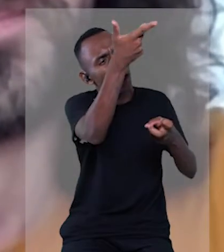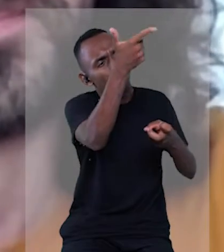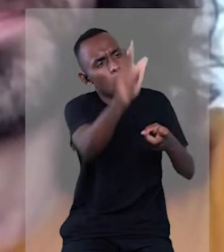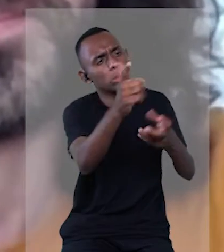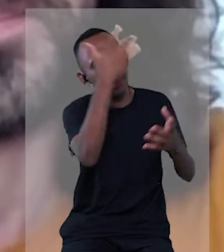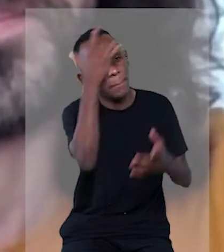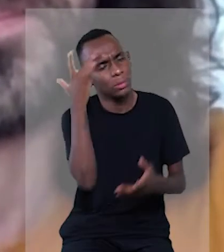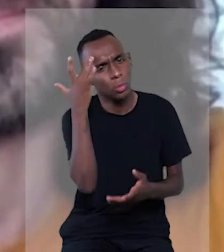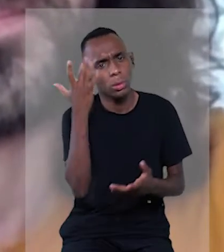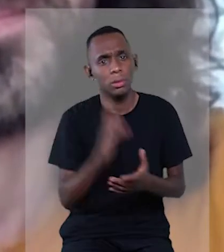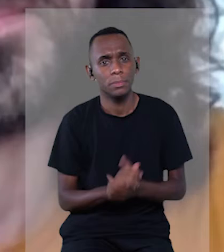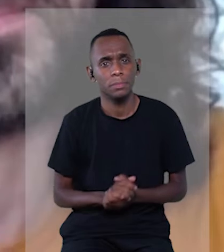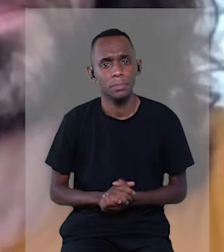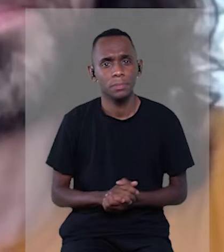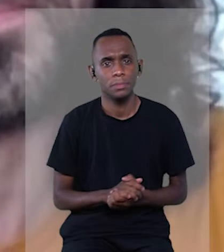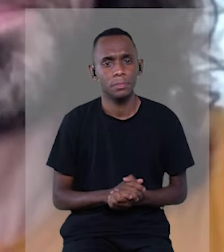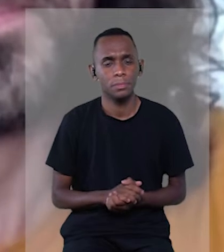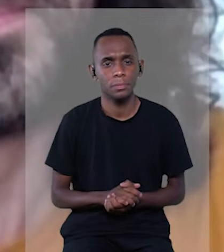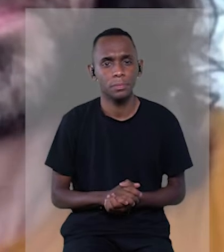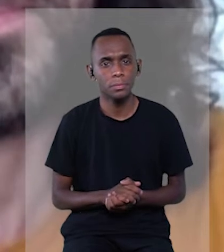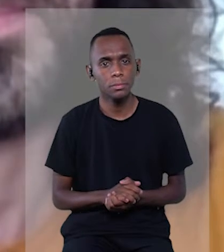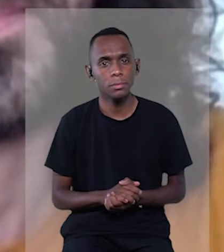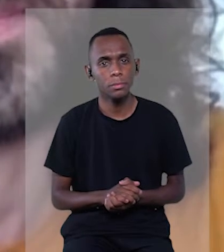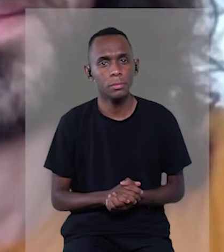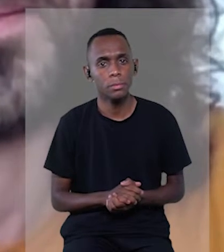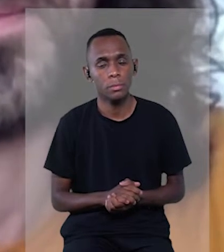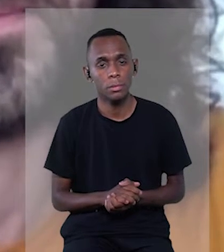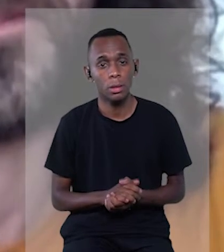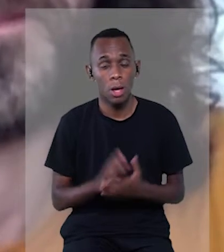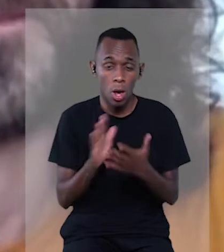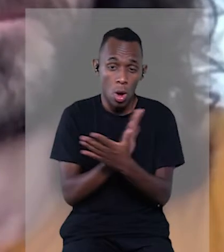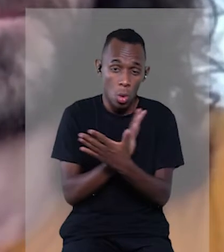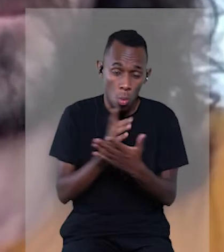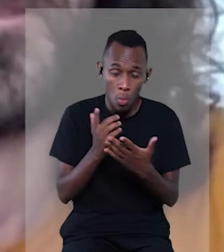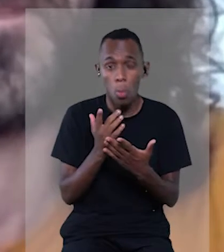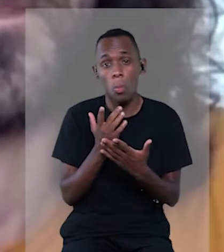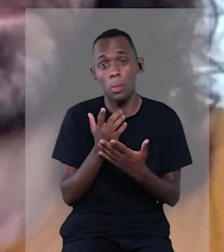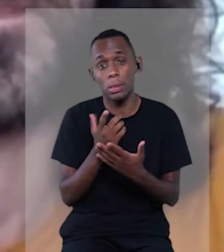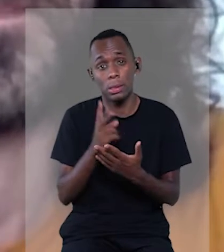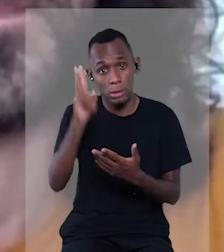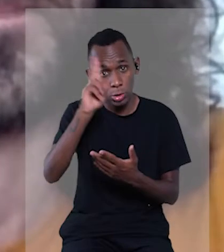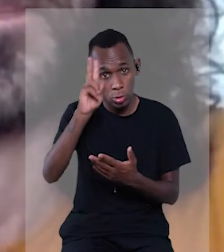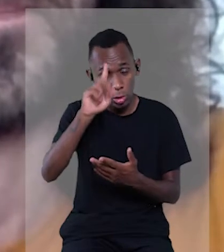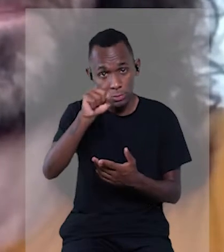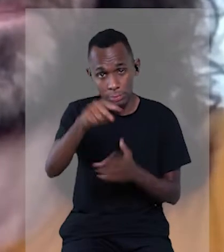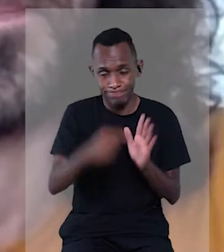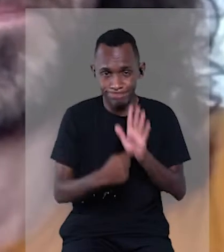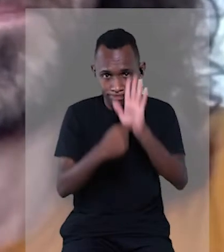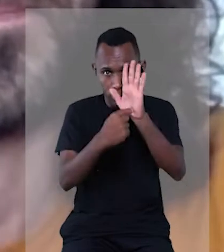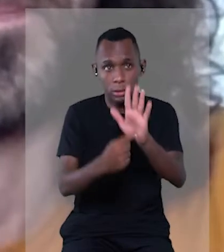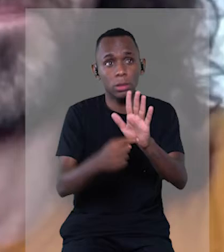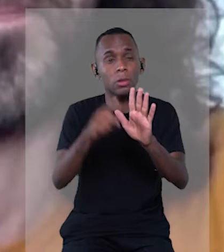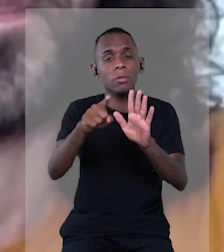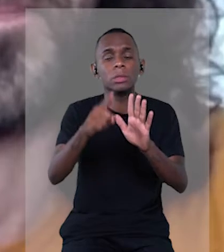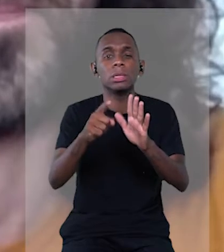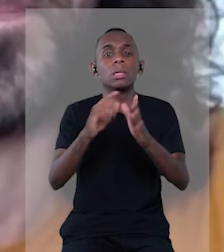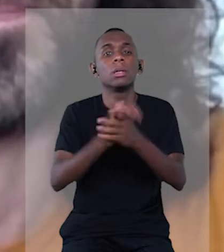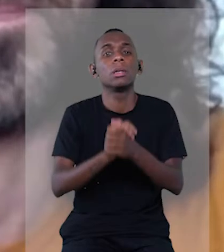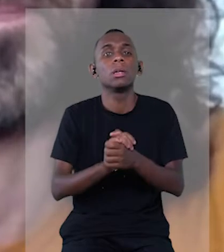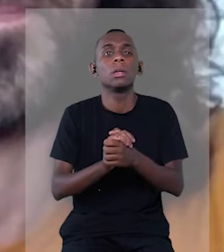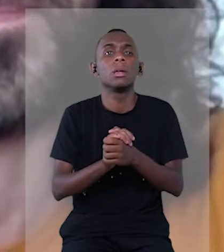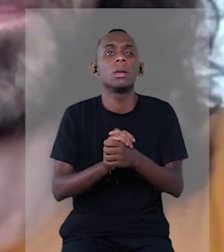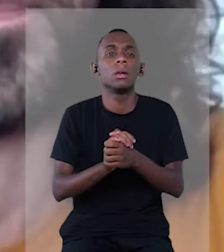assim. É. Uma das histórias que você traz aqui, que me chamou a atenção também, você imigrante